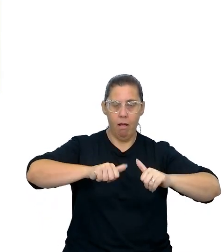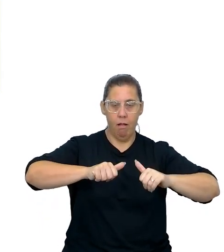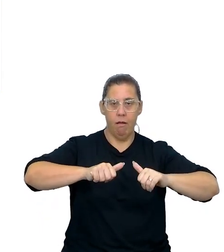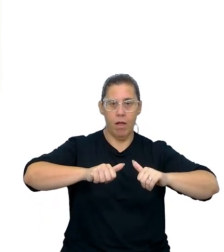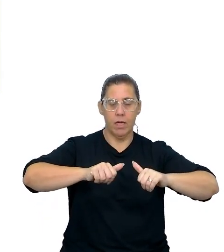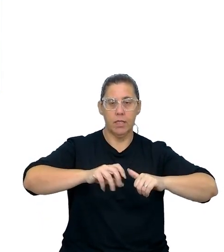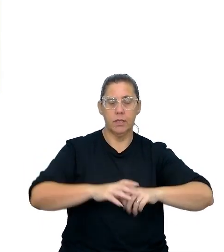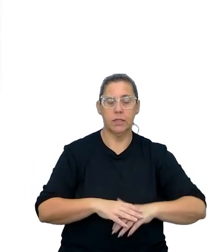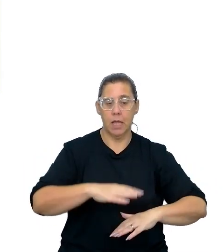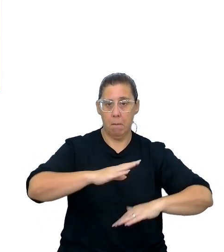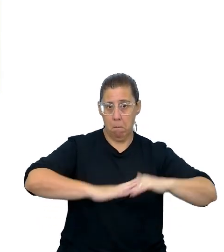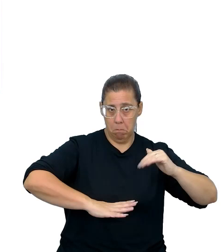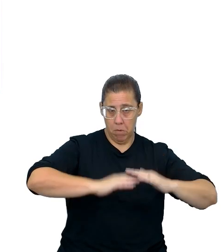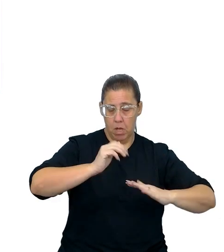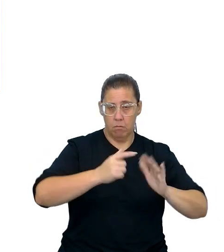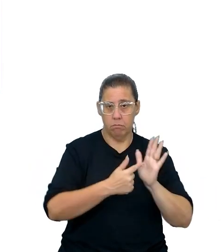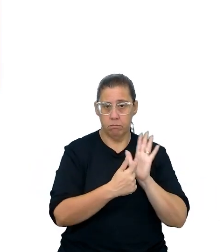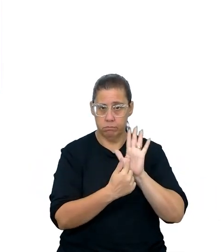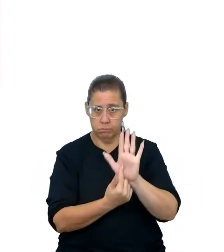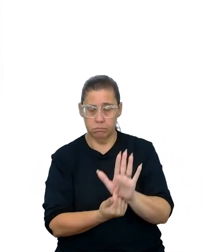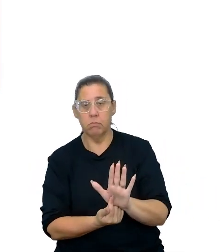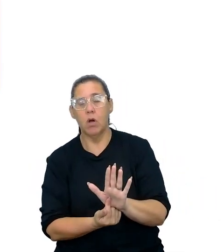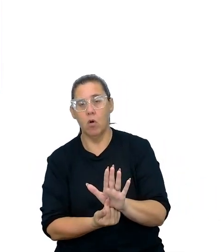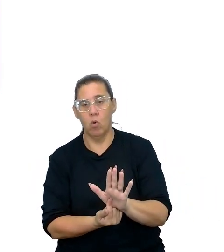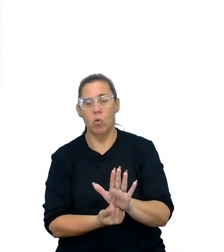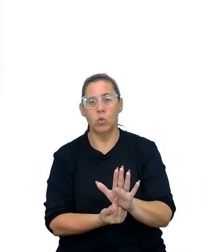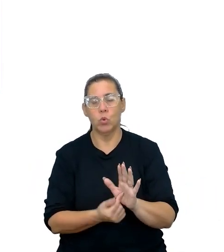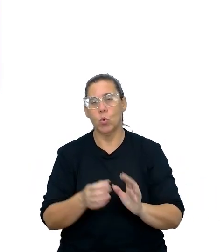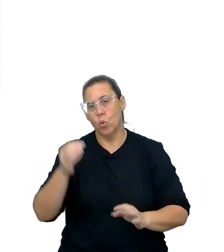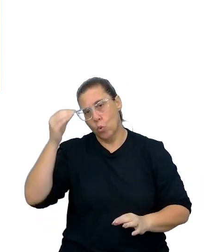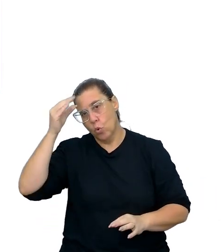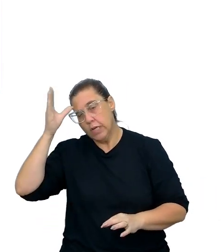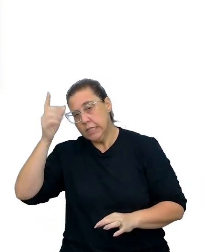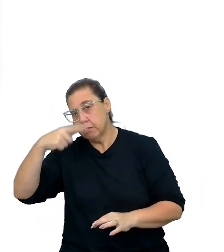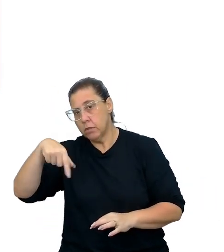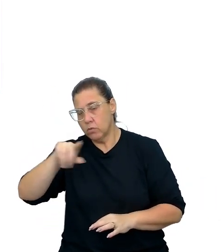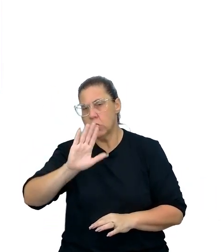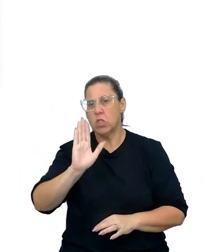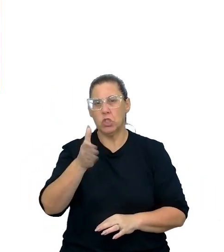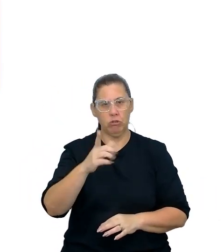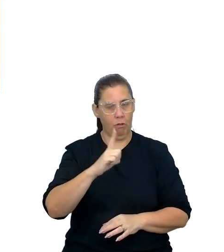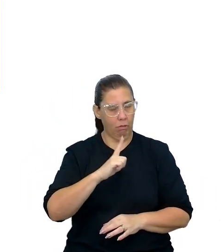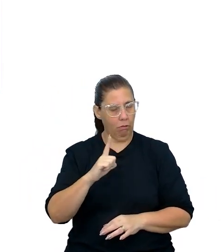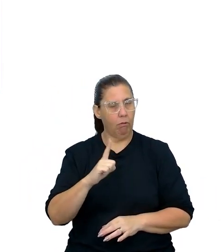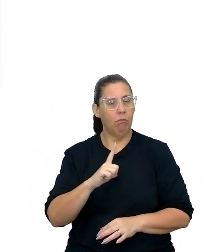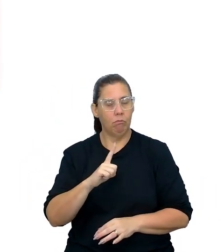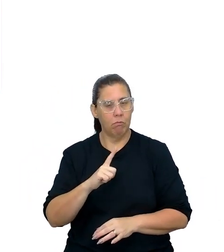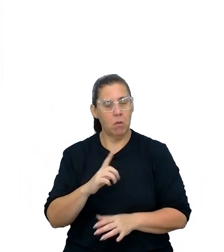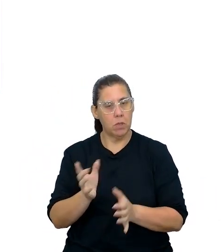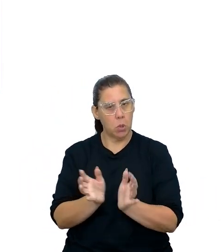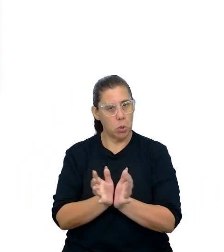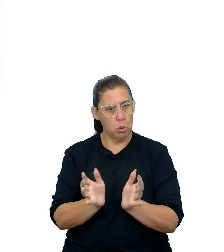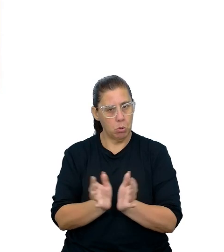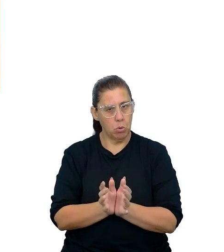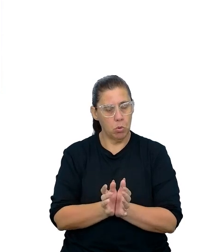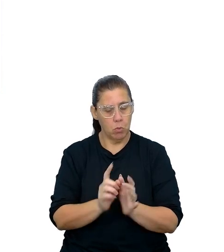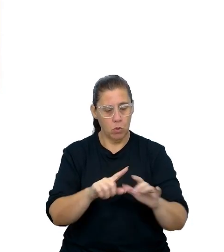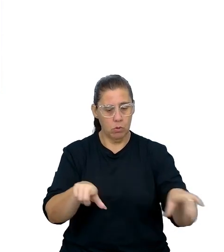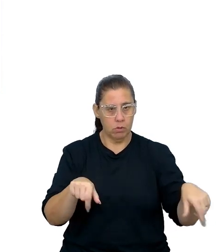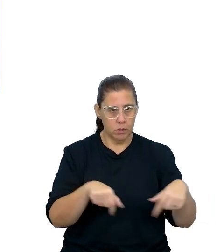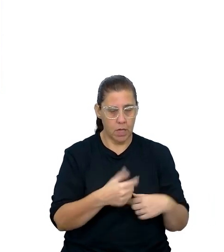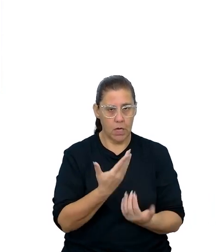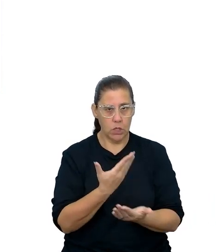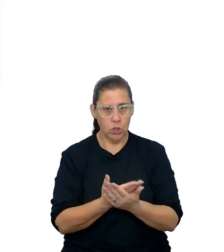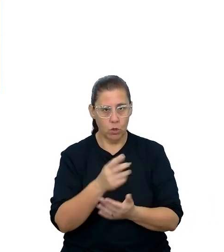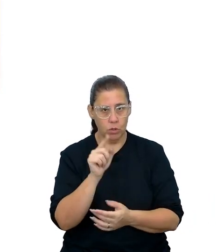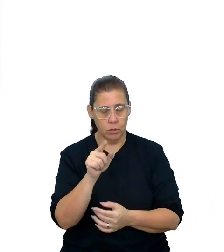analise aí as habilidades que estão apresentadas e com os conhecimentos que você já possui sobre a sua turma, né? Daquilo que